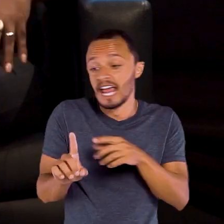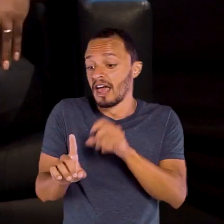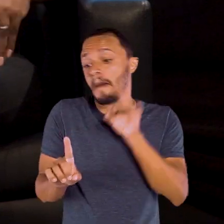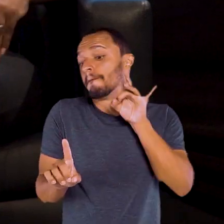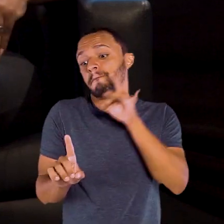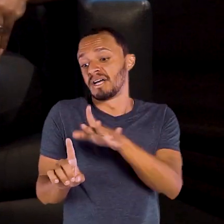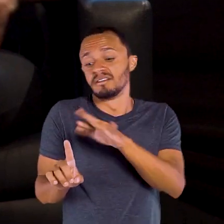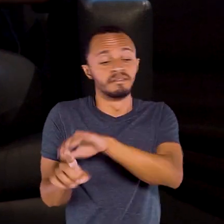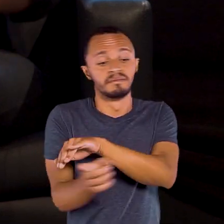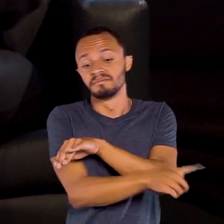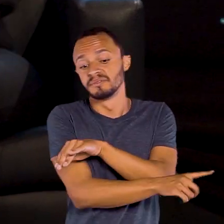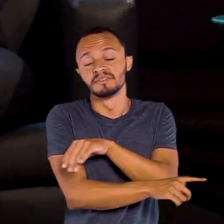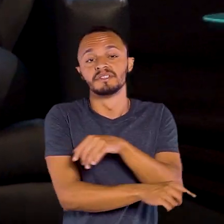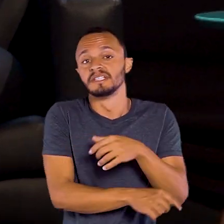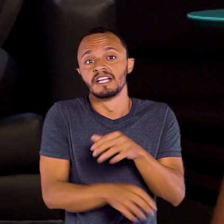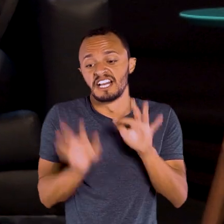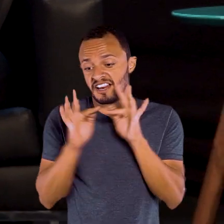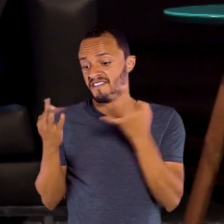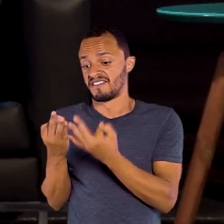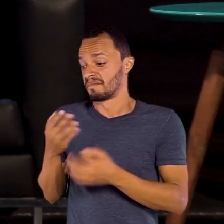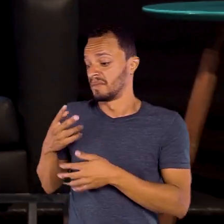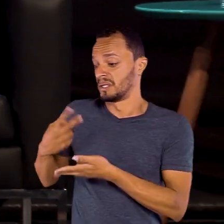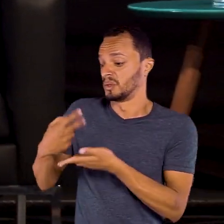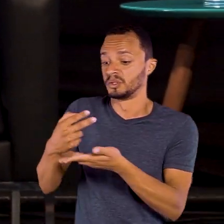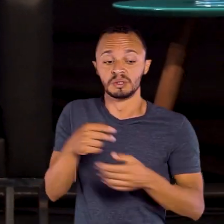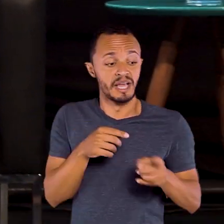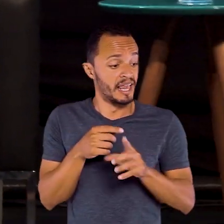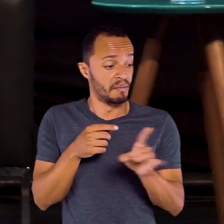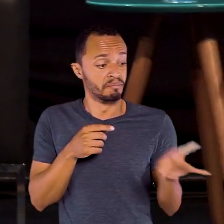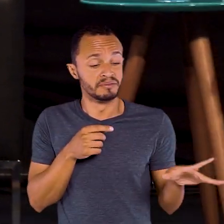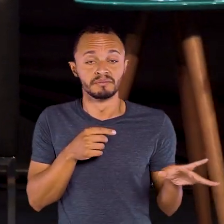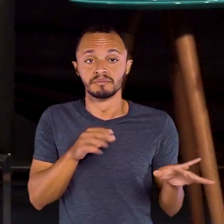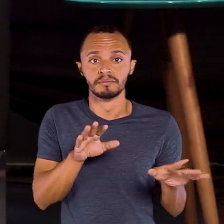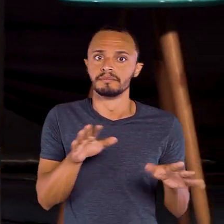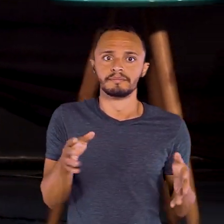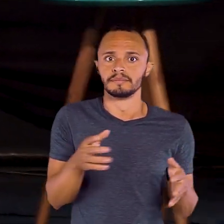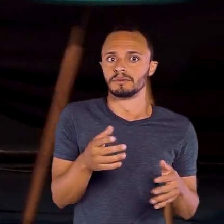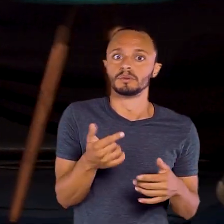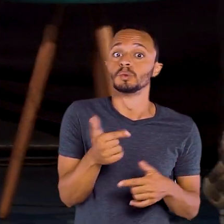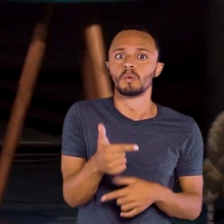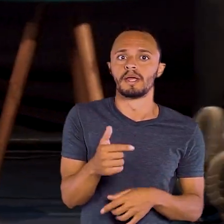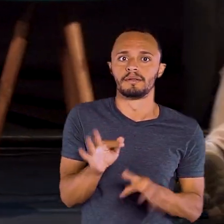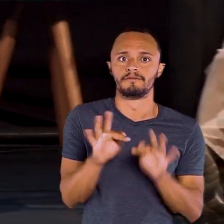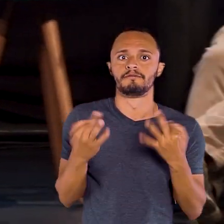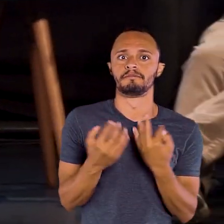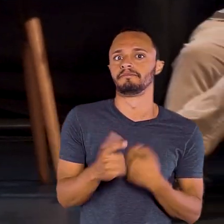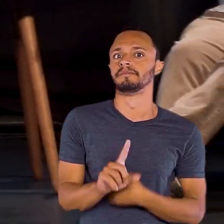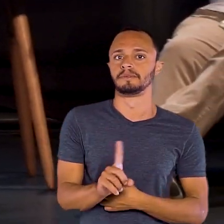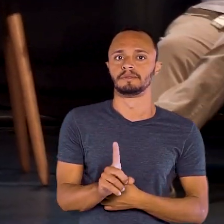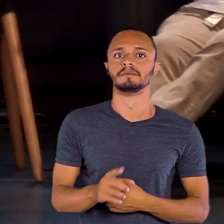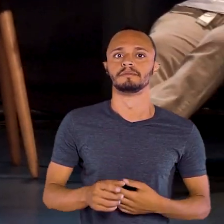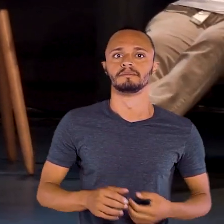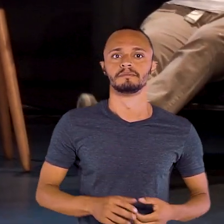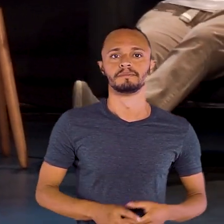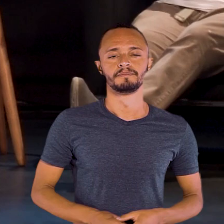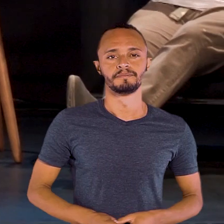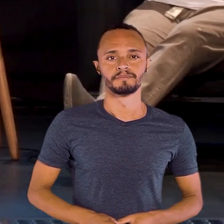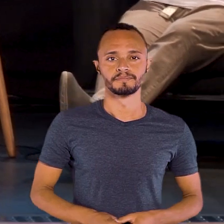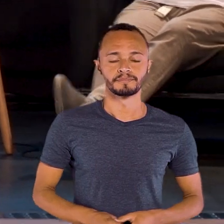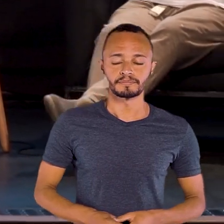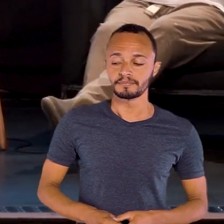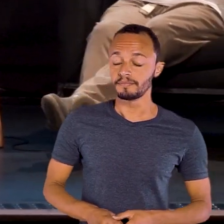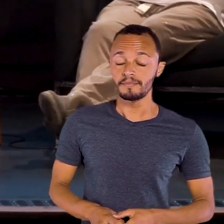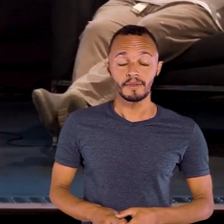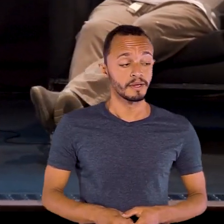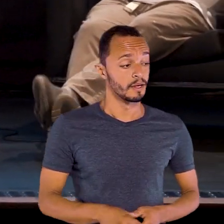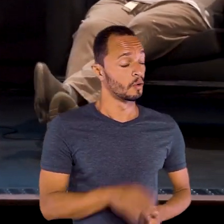da sociedade brasileira muito grande. Liane, com relação às pesquisas que você tem feito, a minha pergunta é